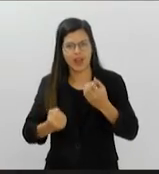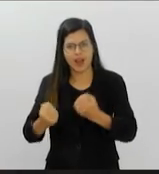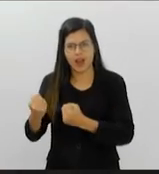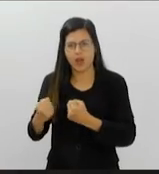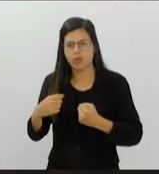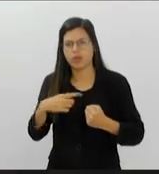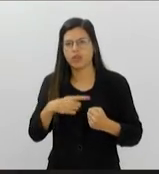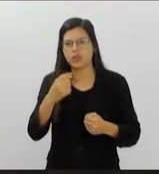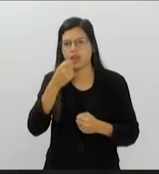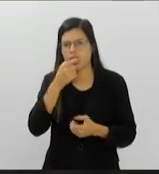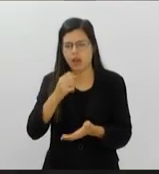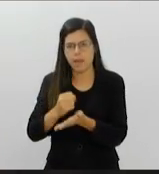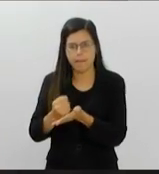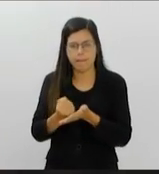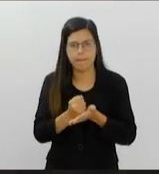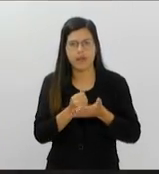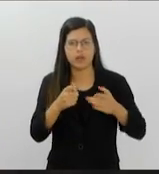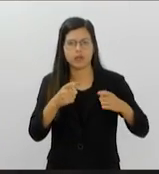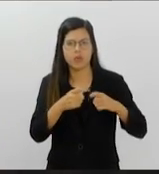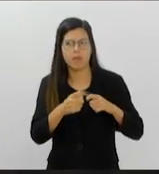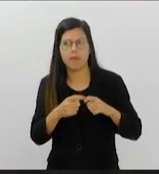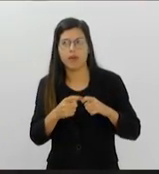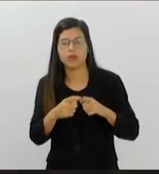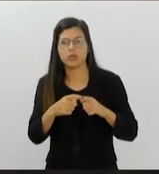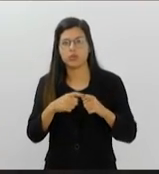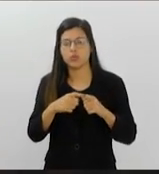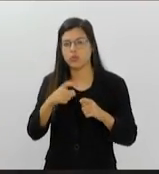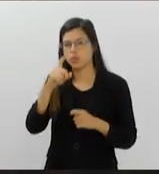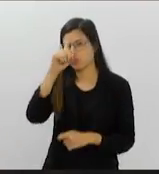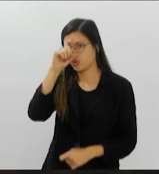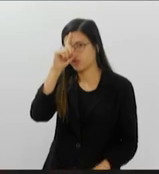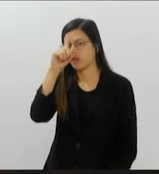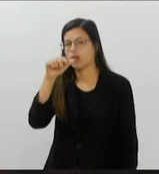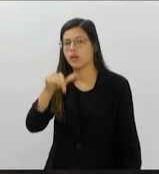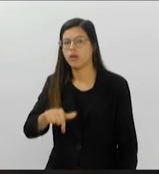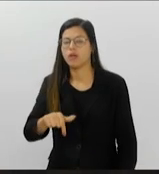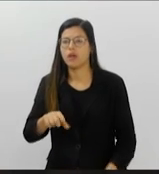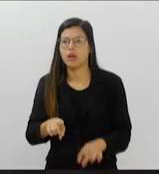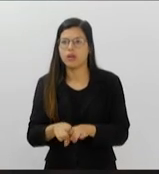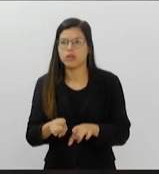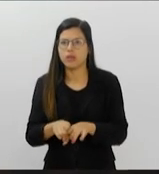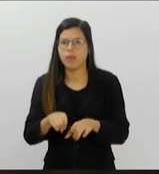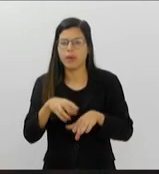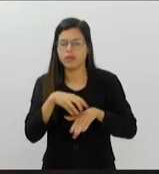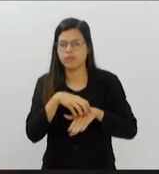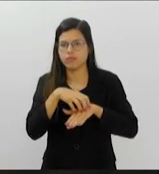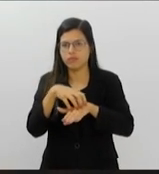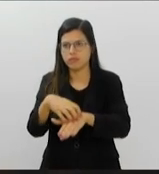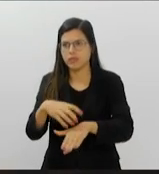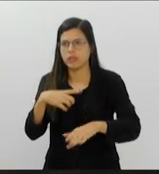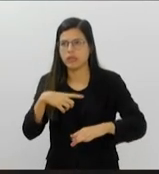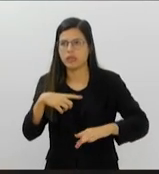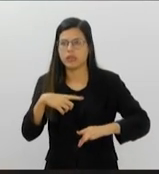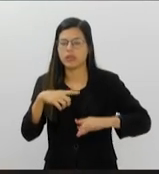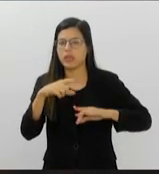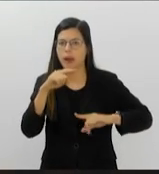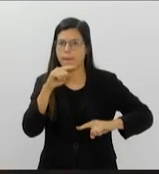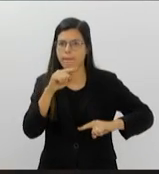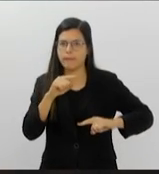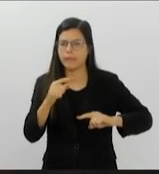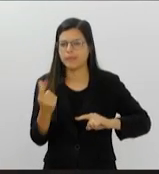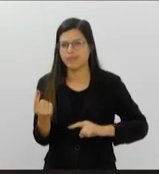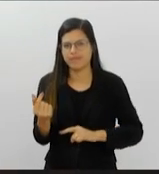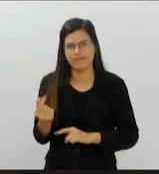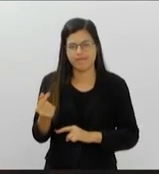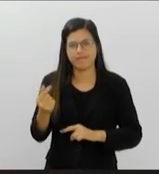insumos médico-hospitalares e às empresas de transporte de valores que transportem bens de alto valor agregado